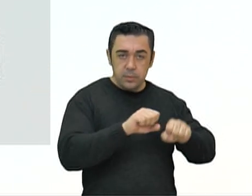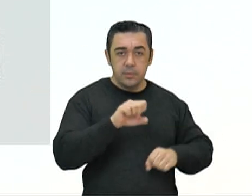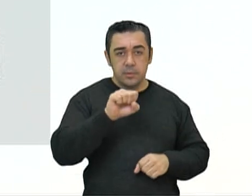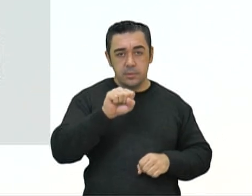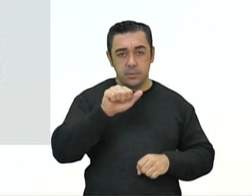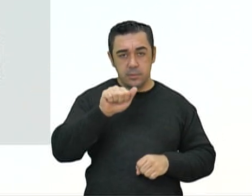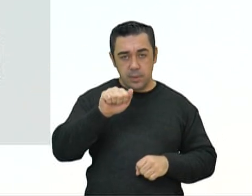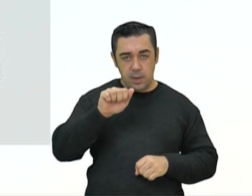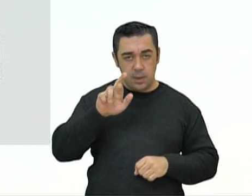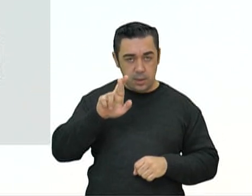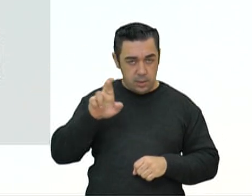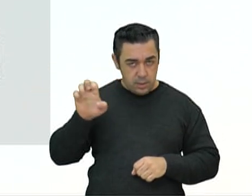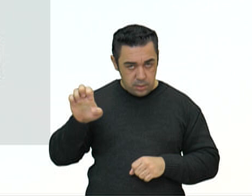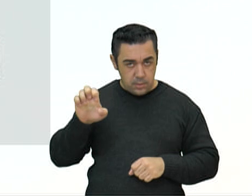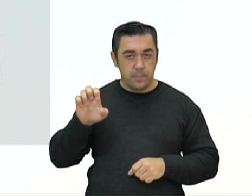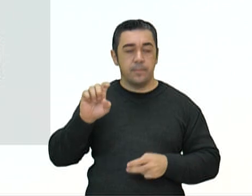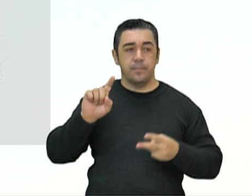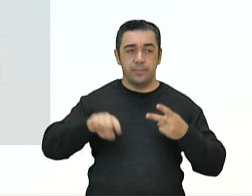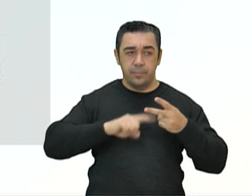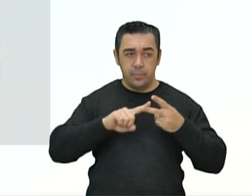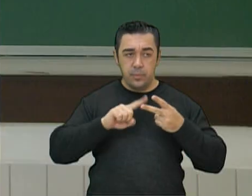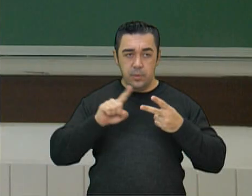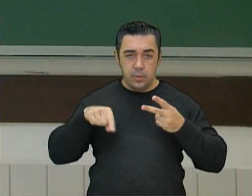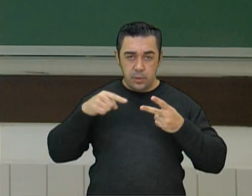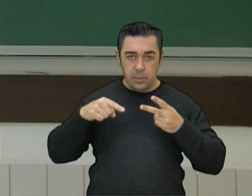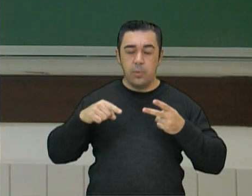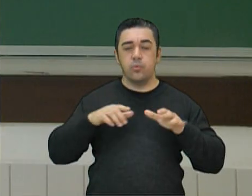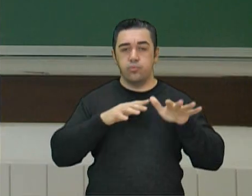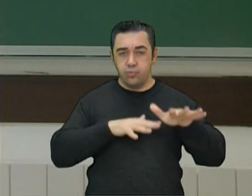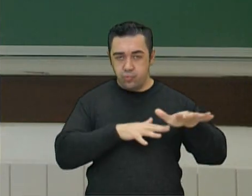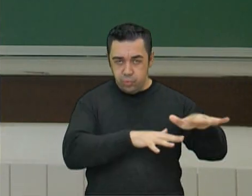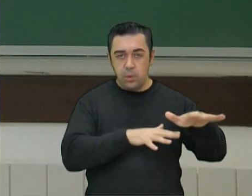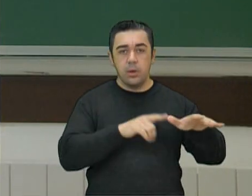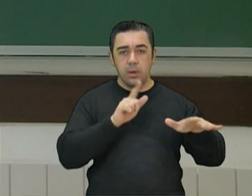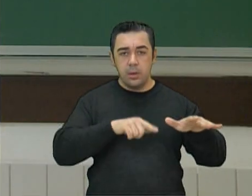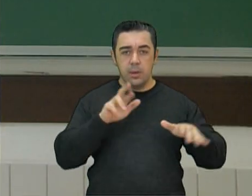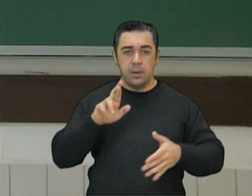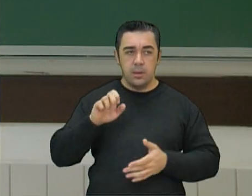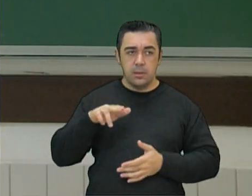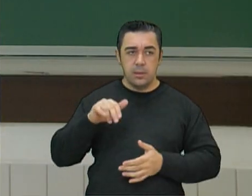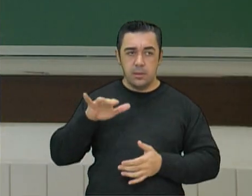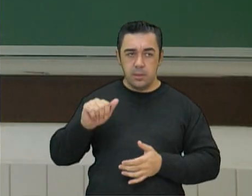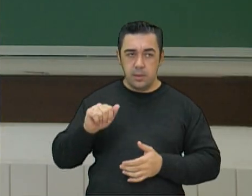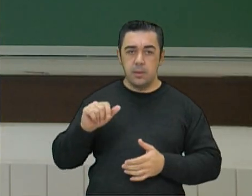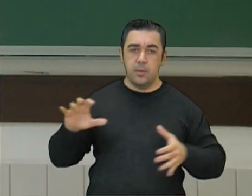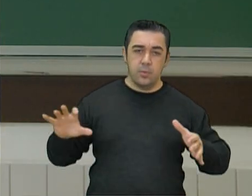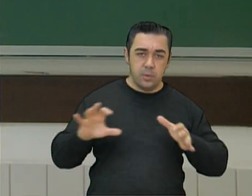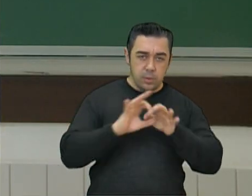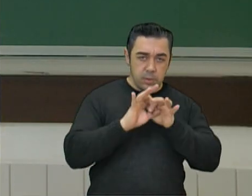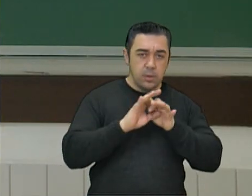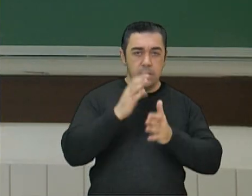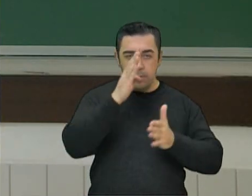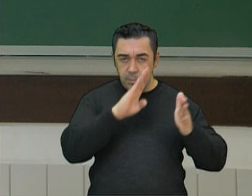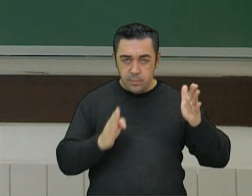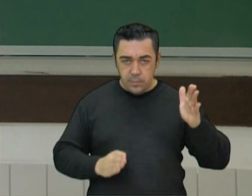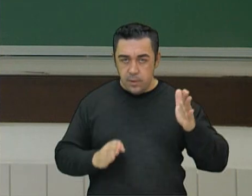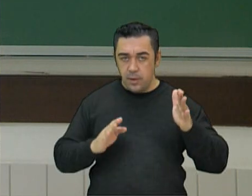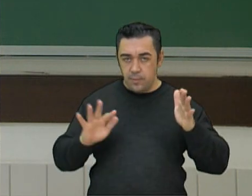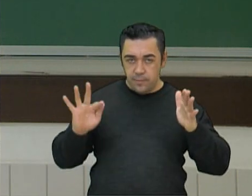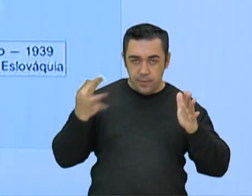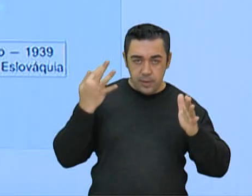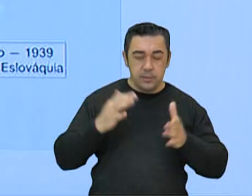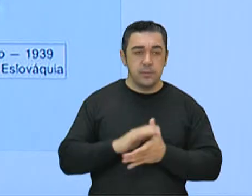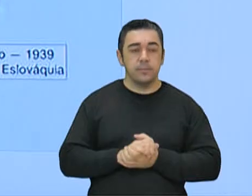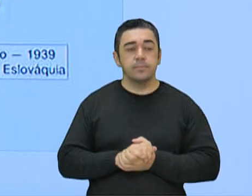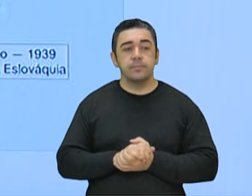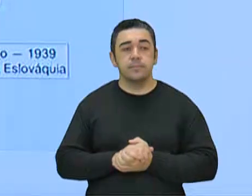gente falou, foi a primeira. Depois, a militarização da Renânia, divisa da Alemanha com a França.